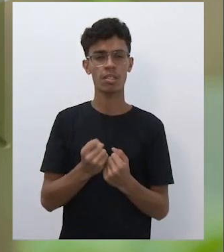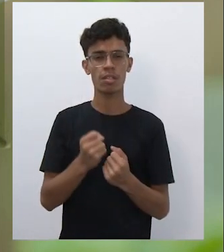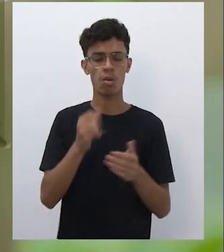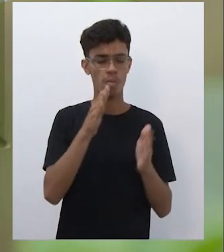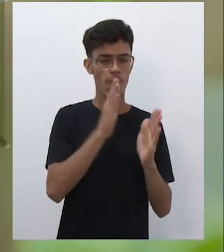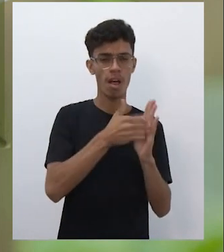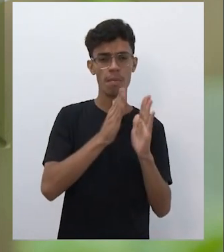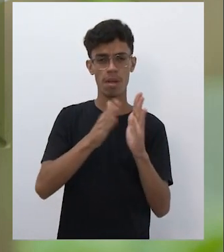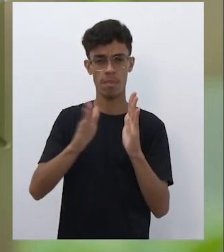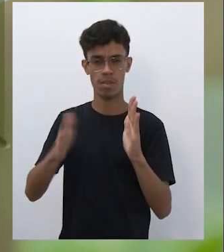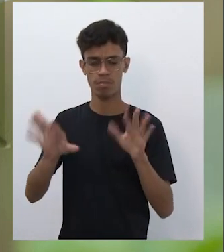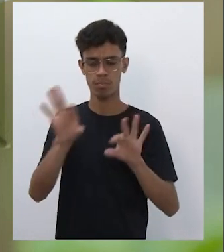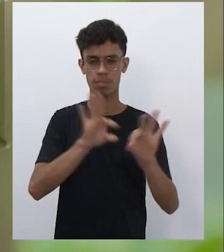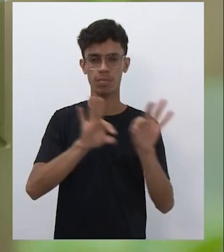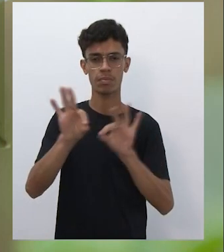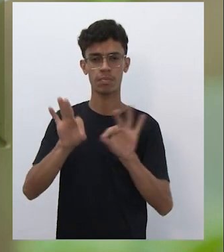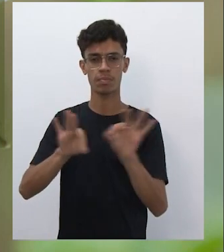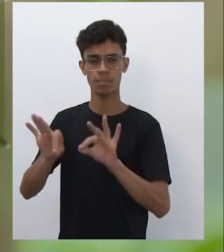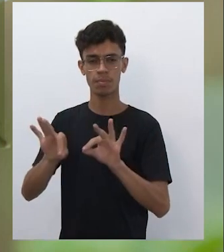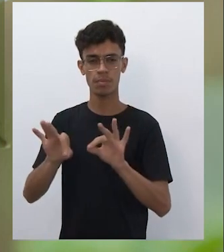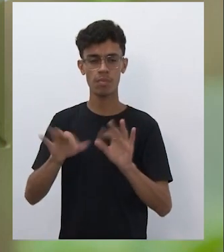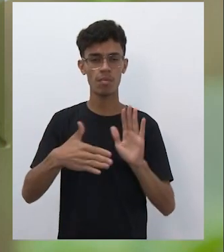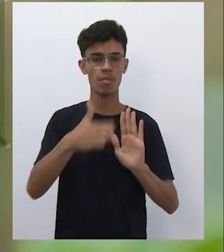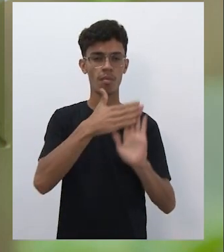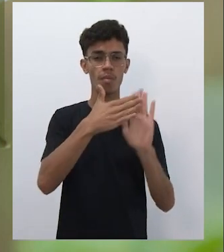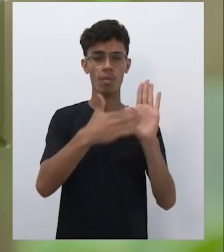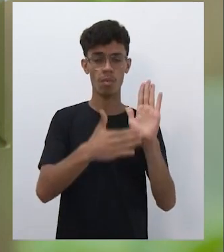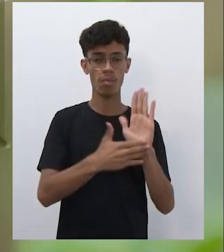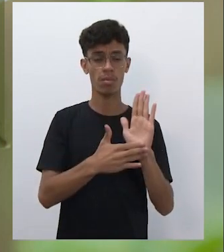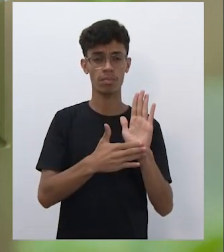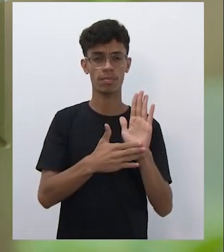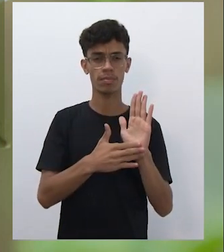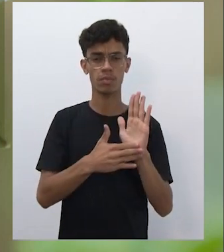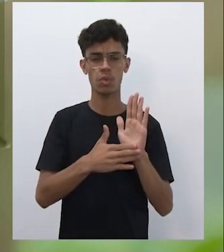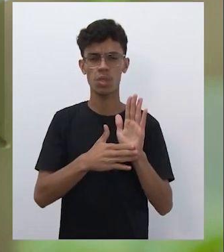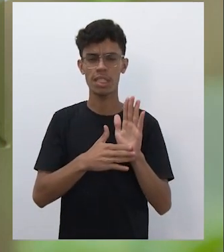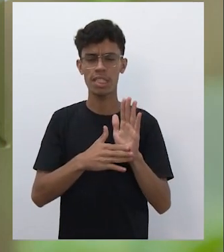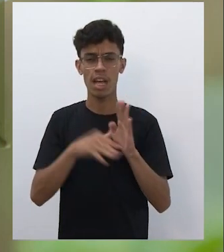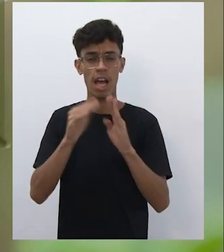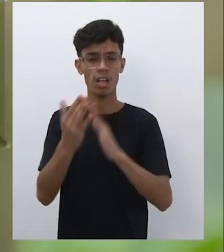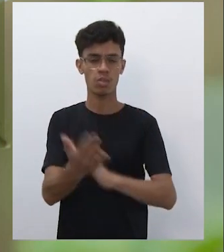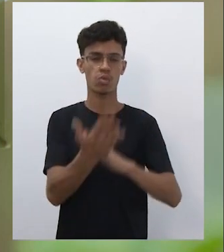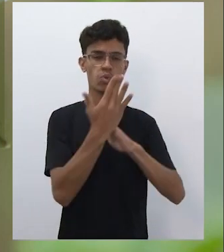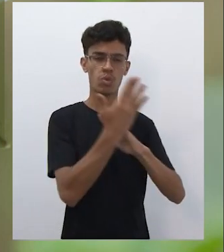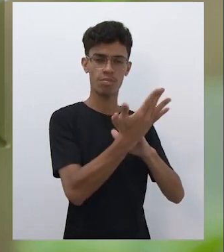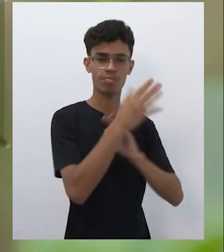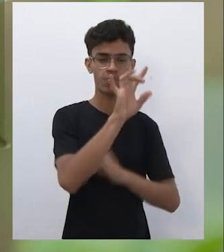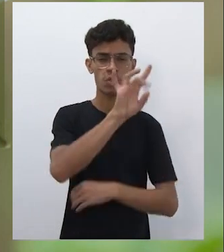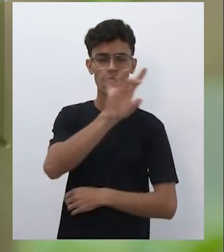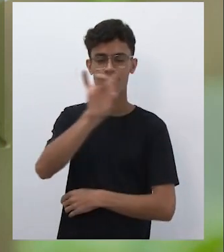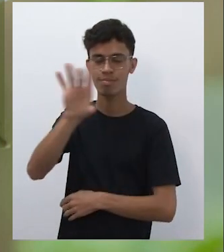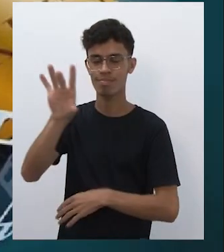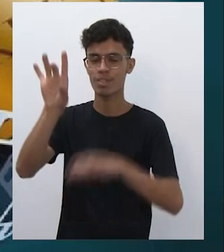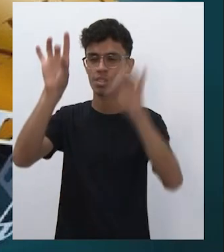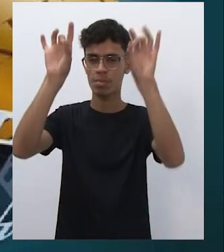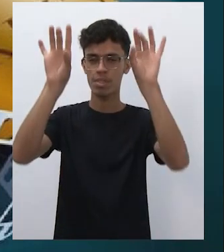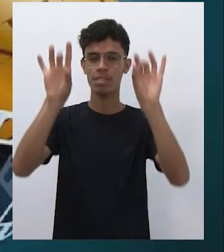desenvolver projetos de empreendedorismo social. A contribuição de cada um é valiosa e